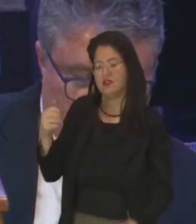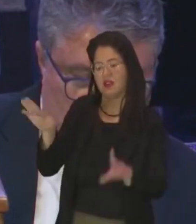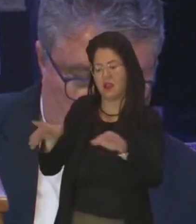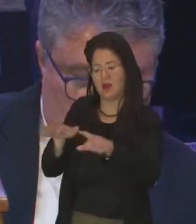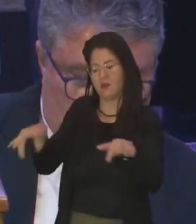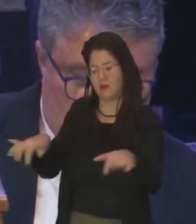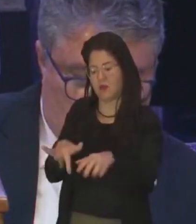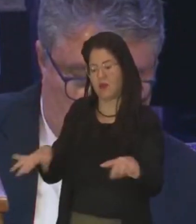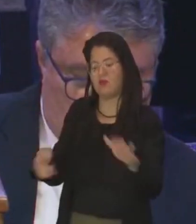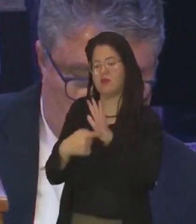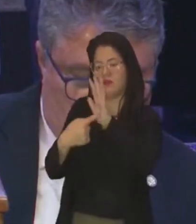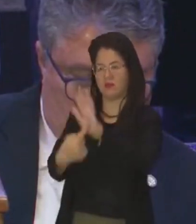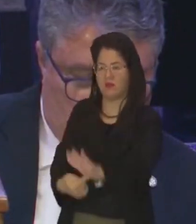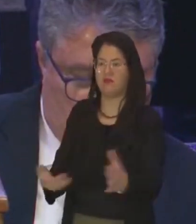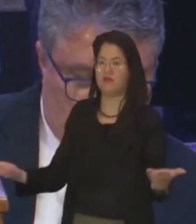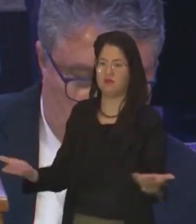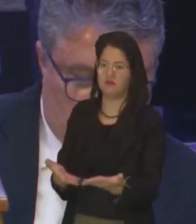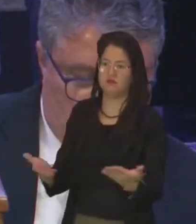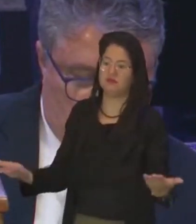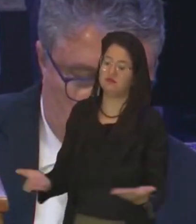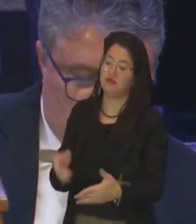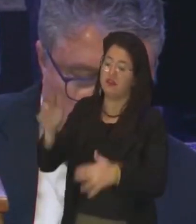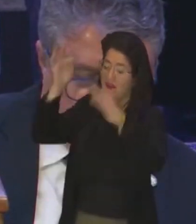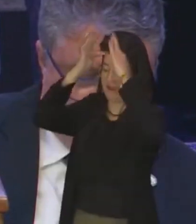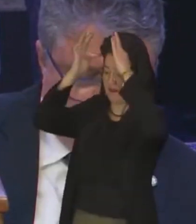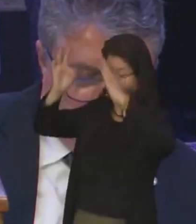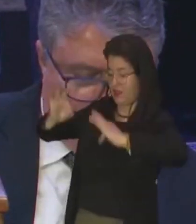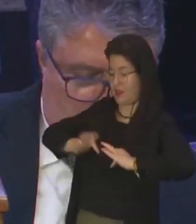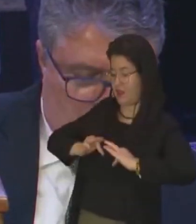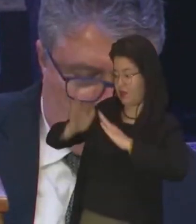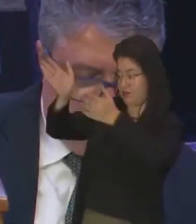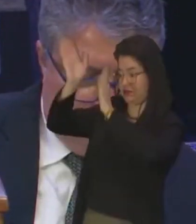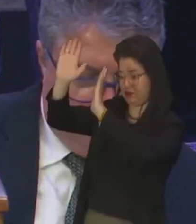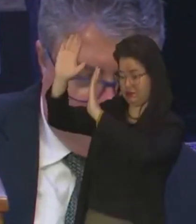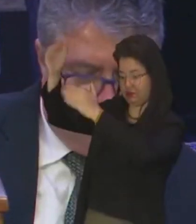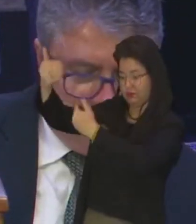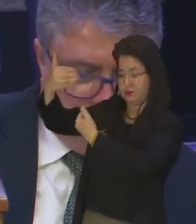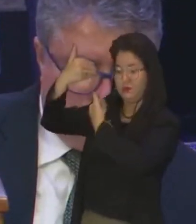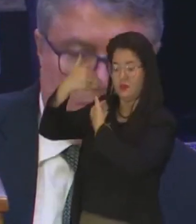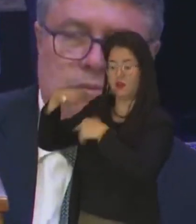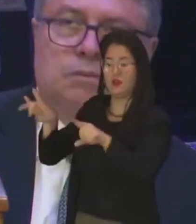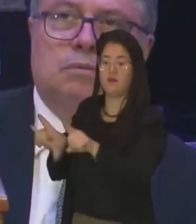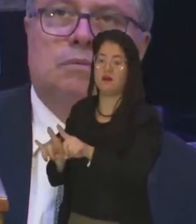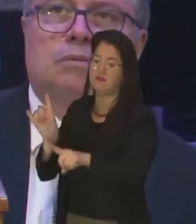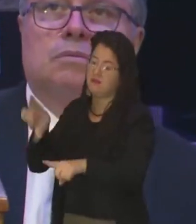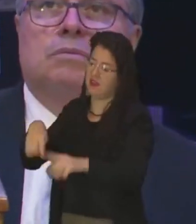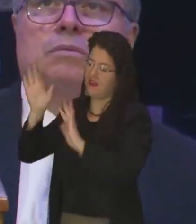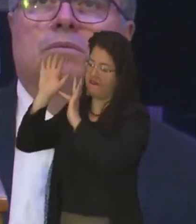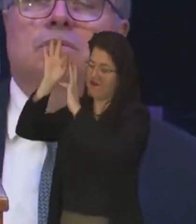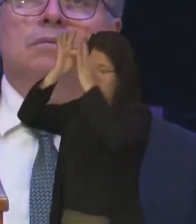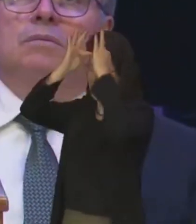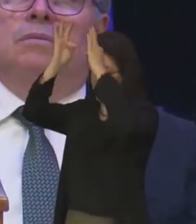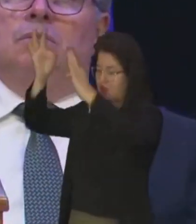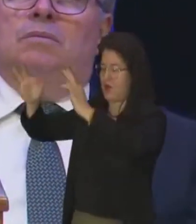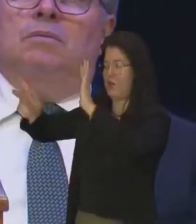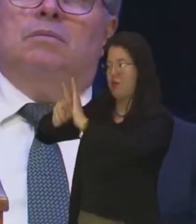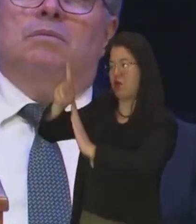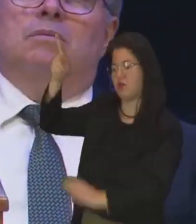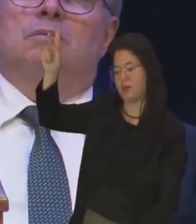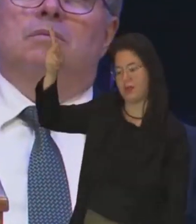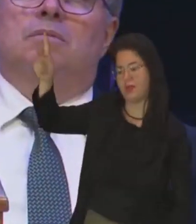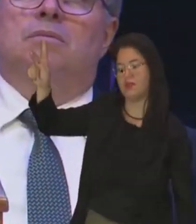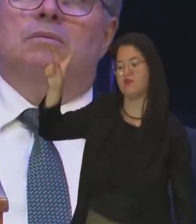disso, né? Deus é fiel. Ele é fiel a nós, Ele é fiel a mim, mas Ele também é fiel a Ele mesmo, a palavra dEle. O que Ele